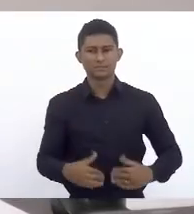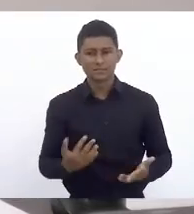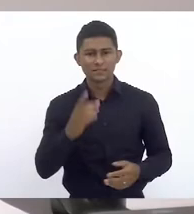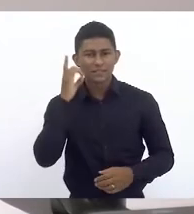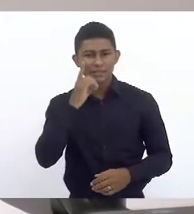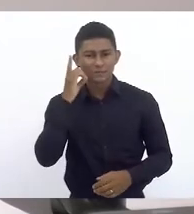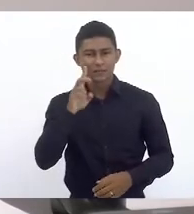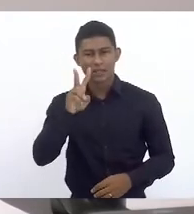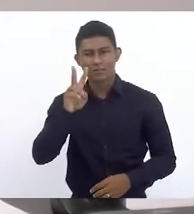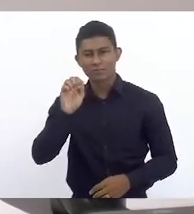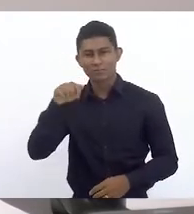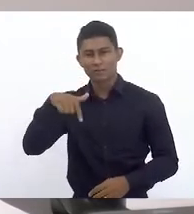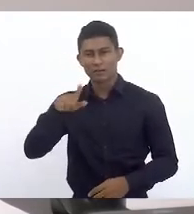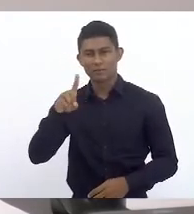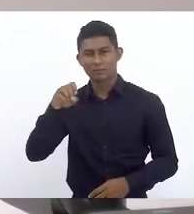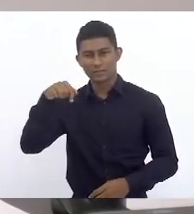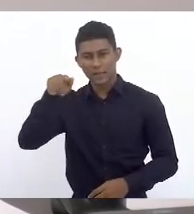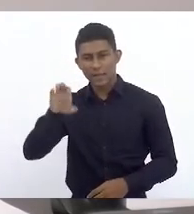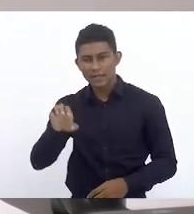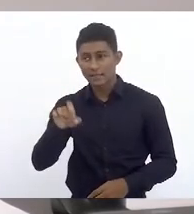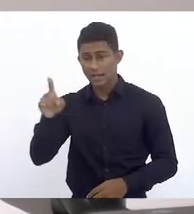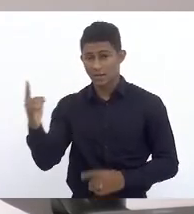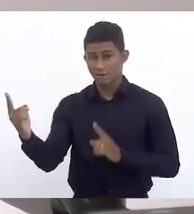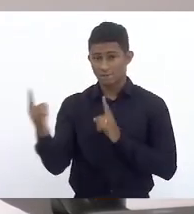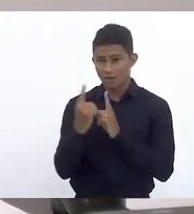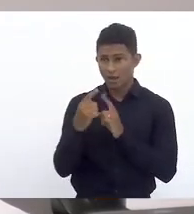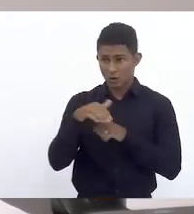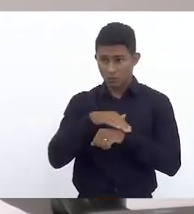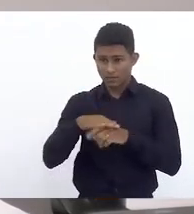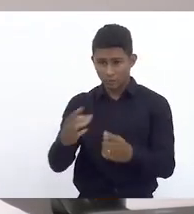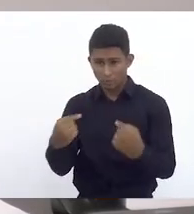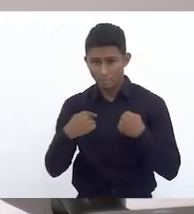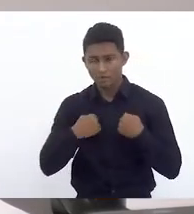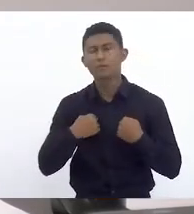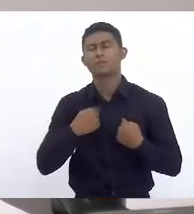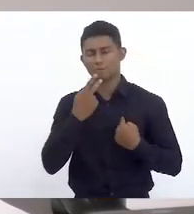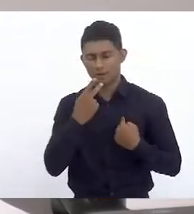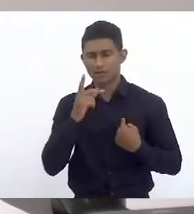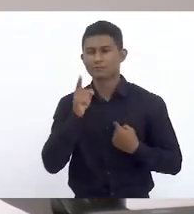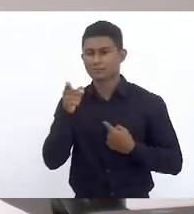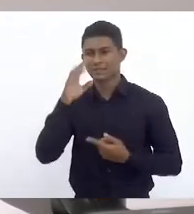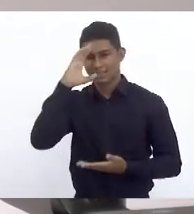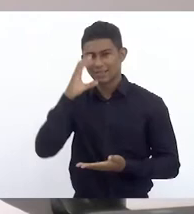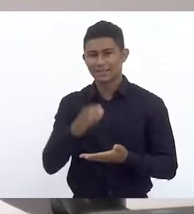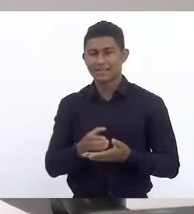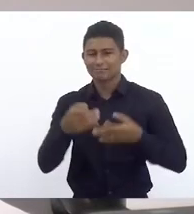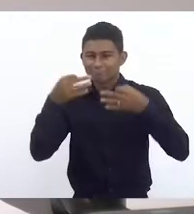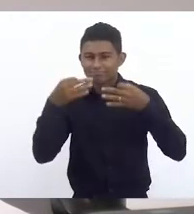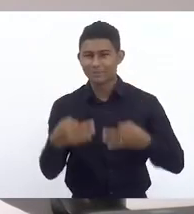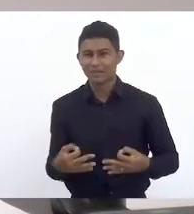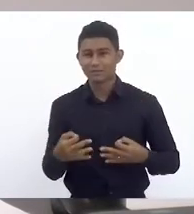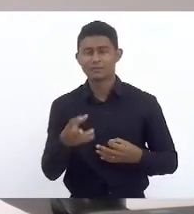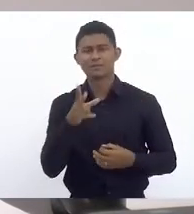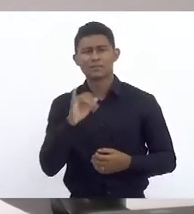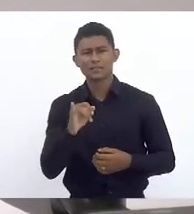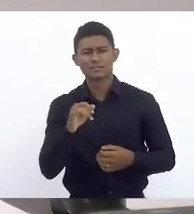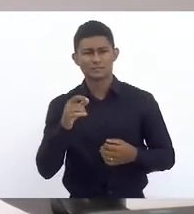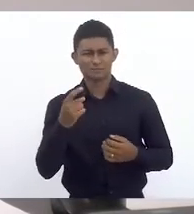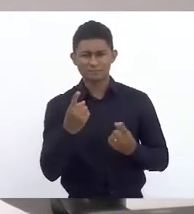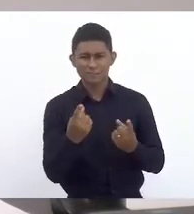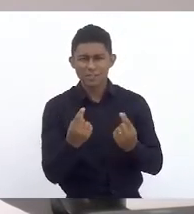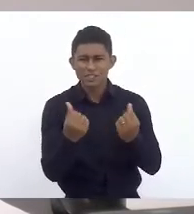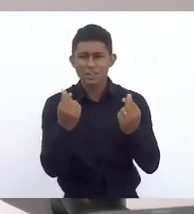conversar comigo, eu digo que a tese é correta. Se você pegar o dinheiro do serviço da dívida, em vez de pagar a dívida,